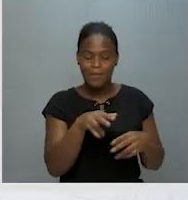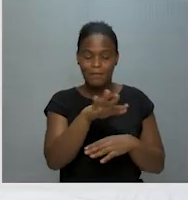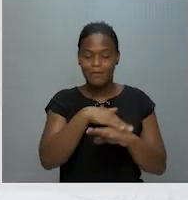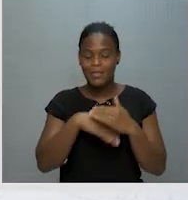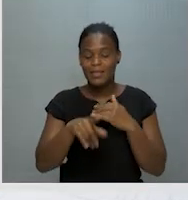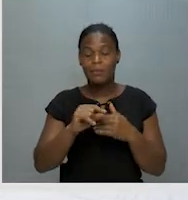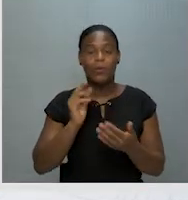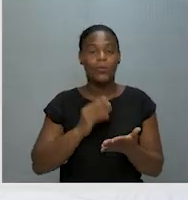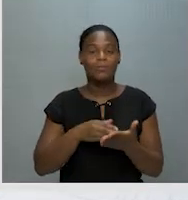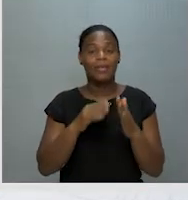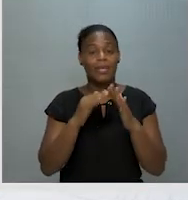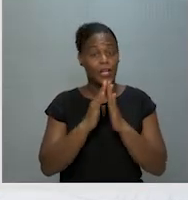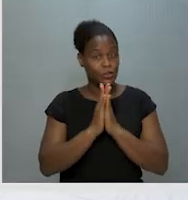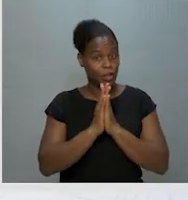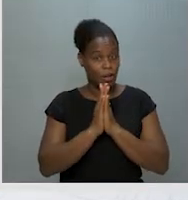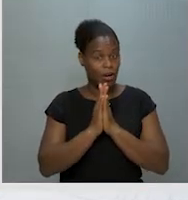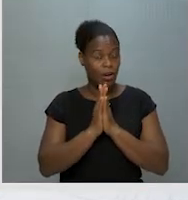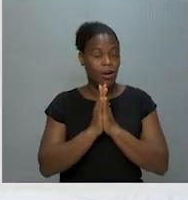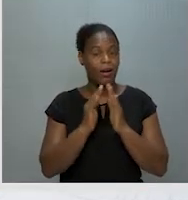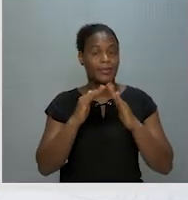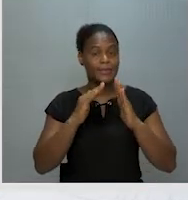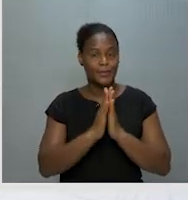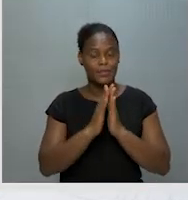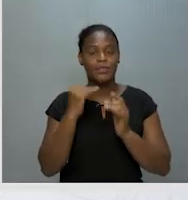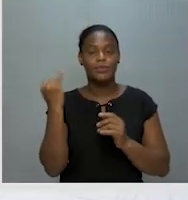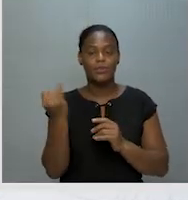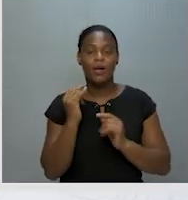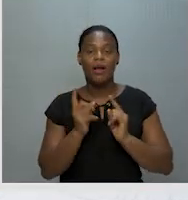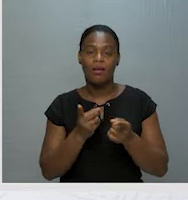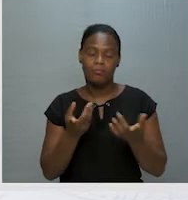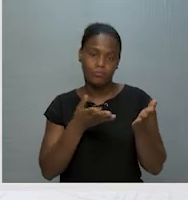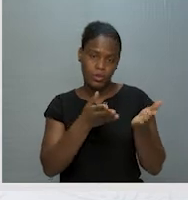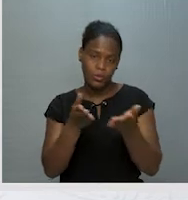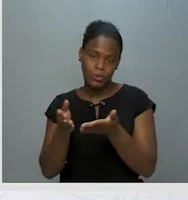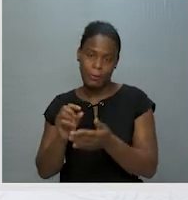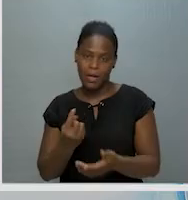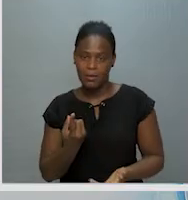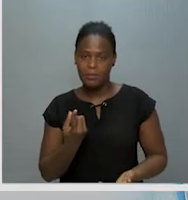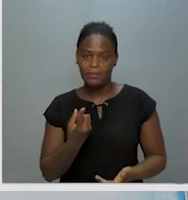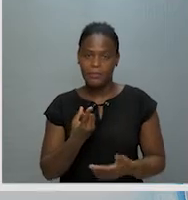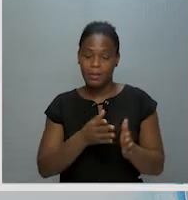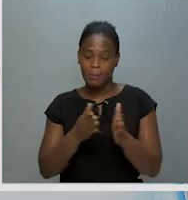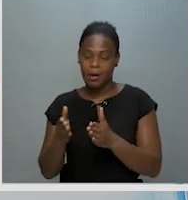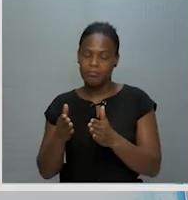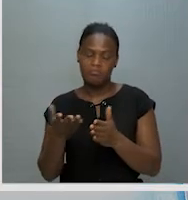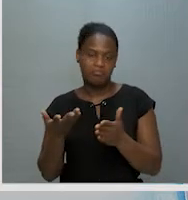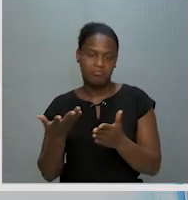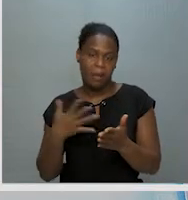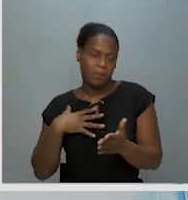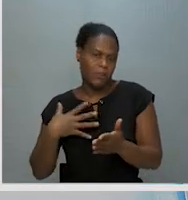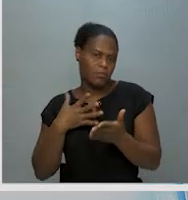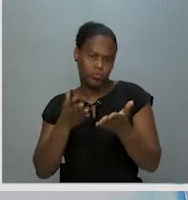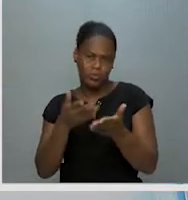E, por último, a igreja, que é uma instituição que contribui para a parte espiritual